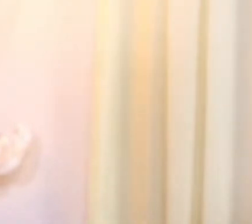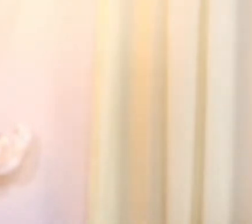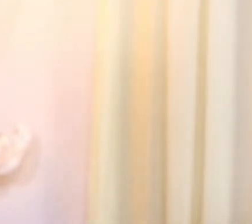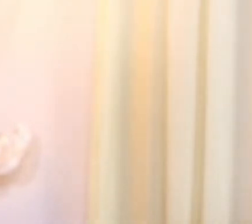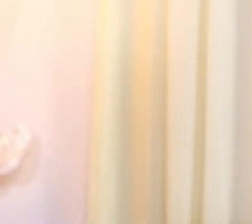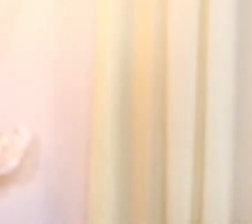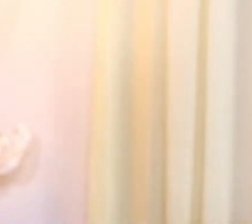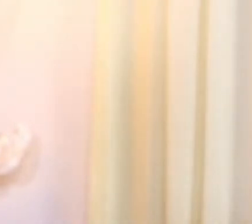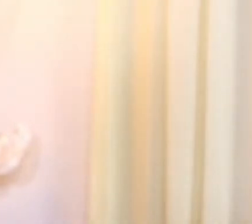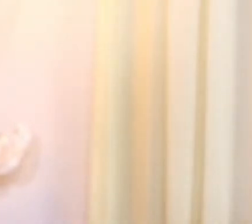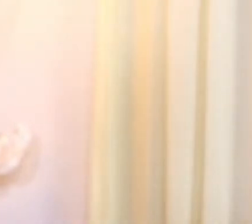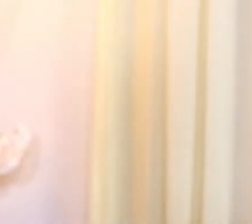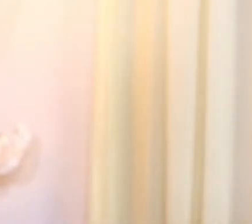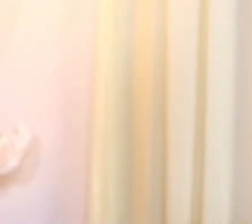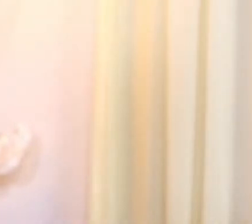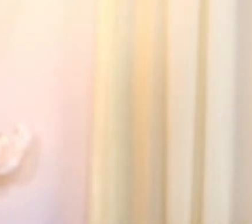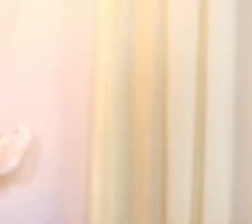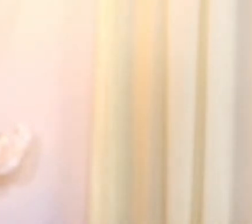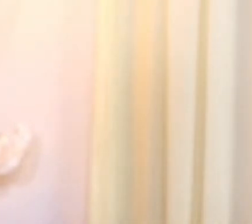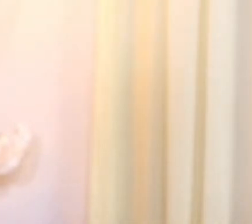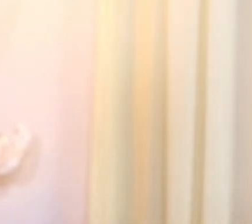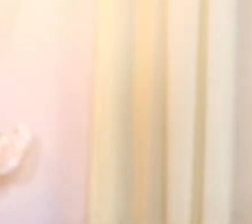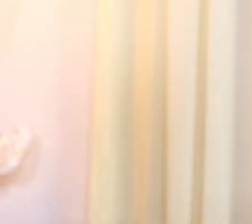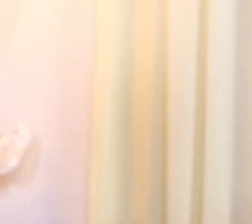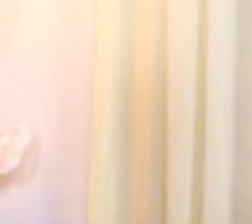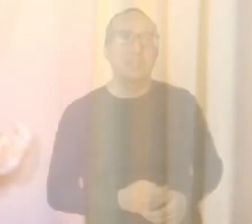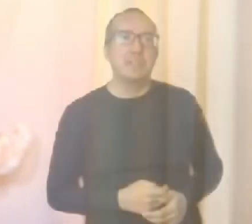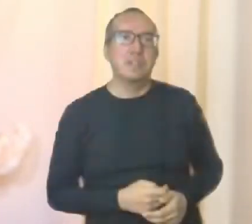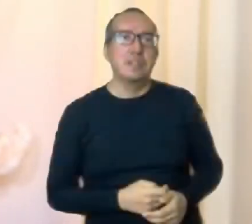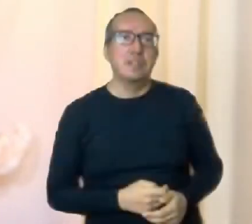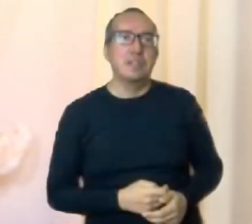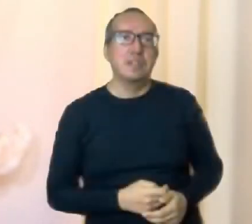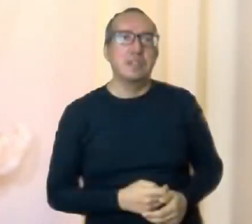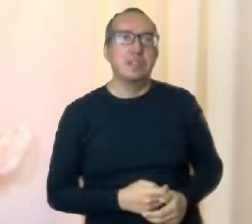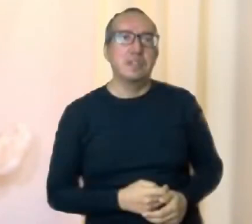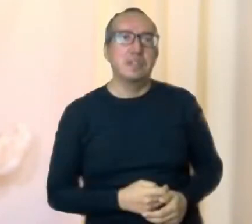nós falamos de casa de repouso,